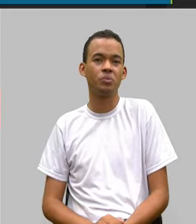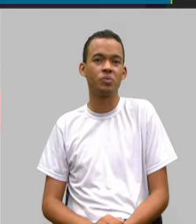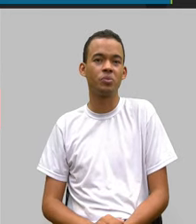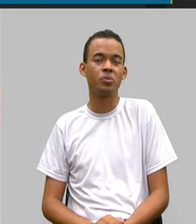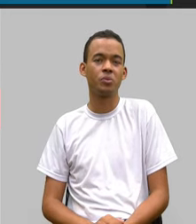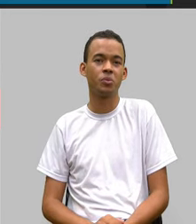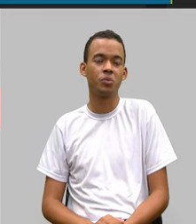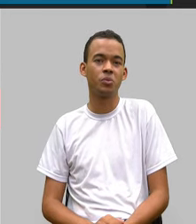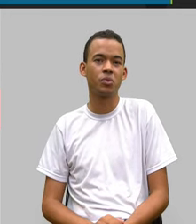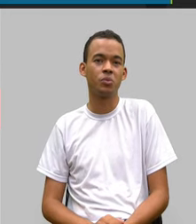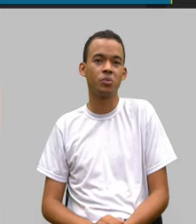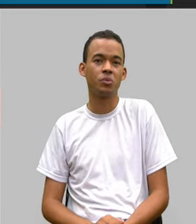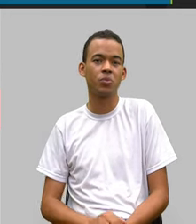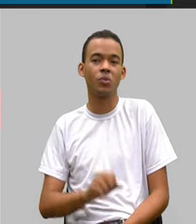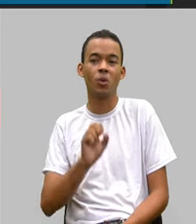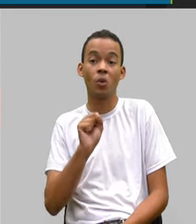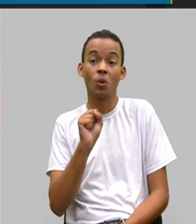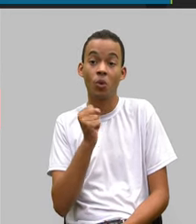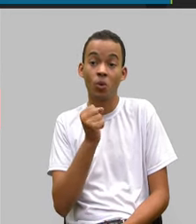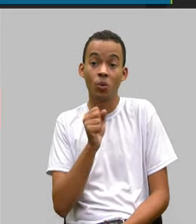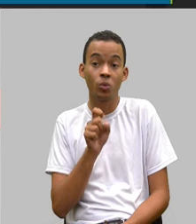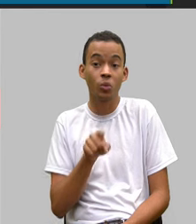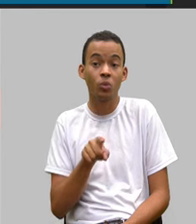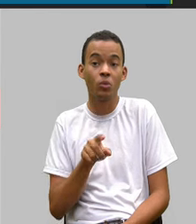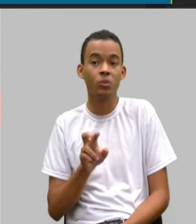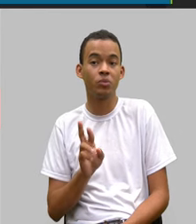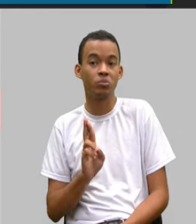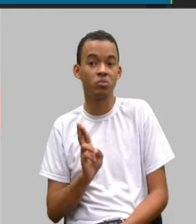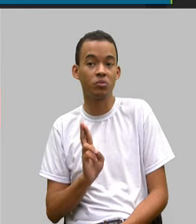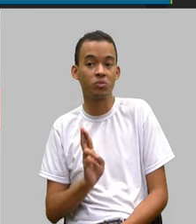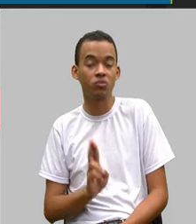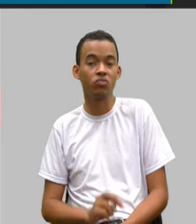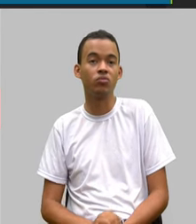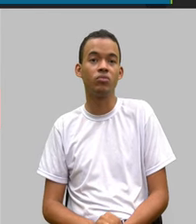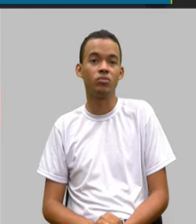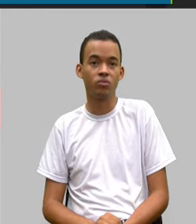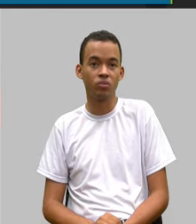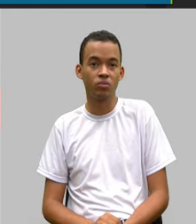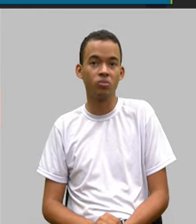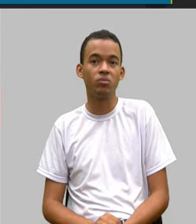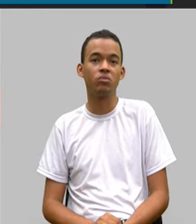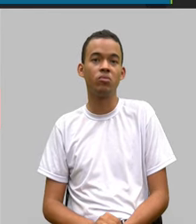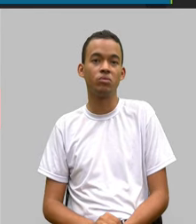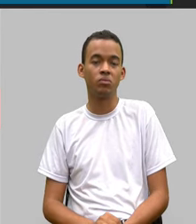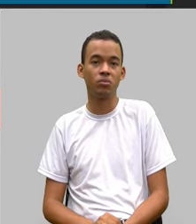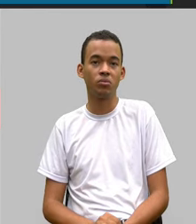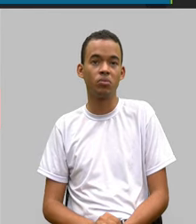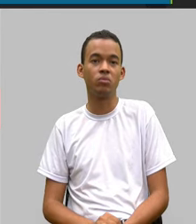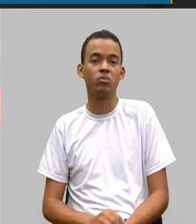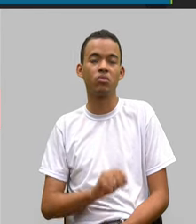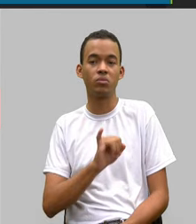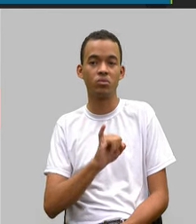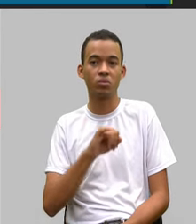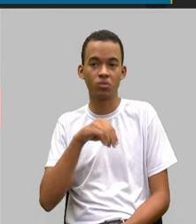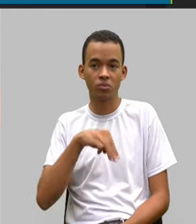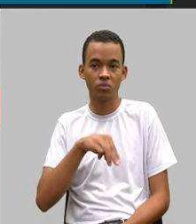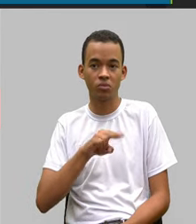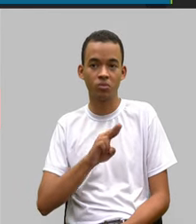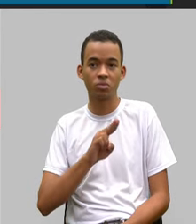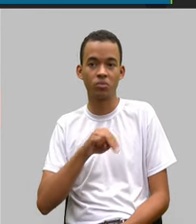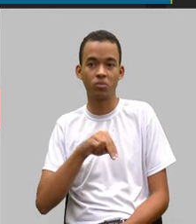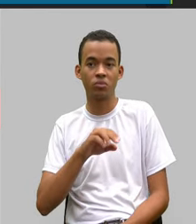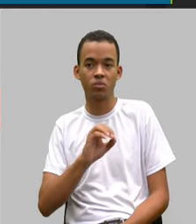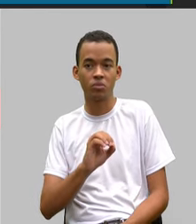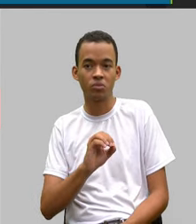na casa aí de R 8.000 eh eh São imunobiológicos E altamente